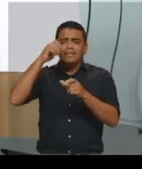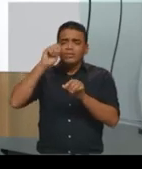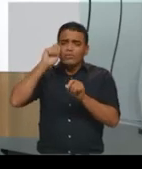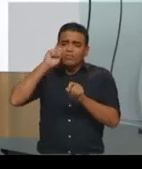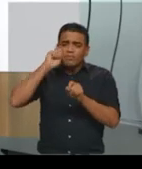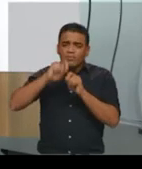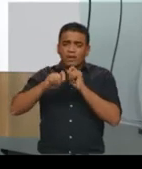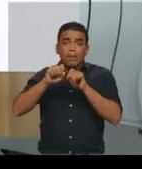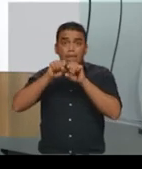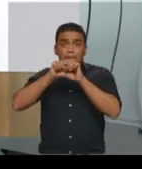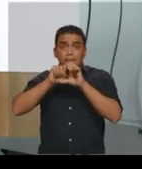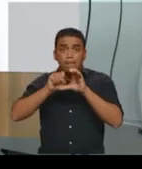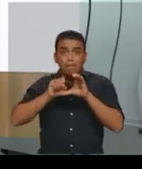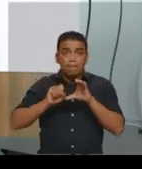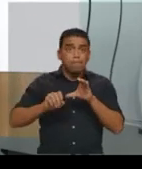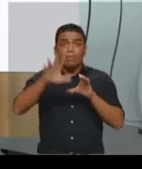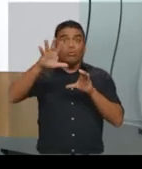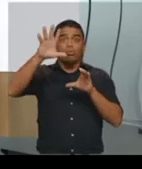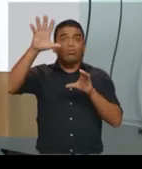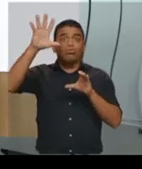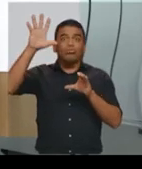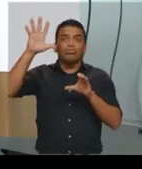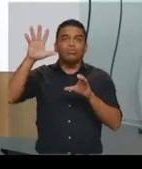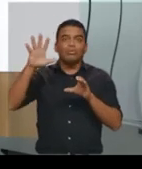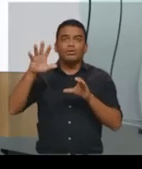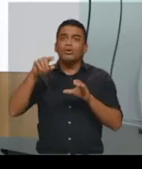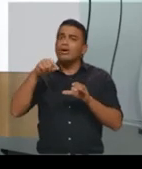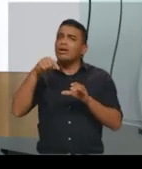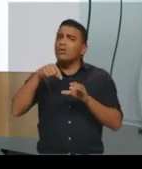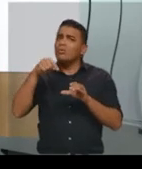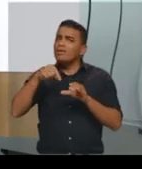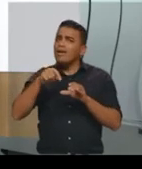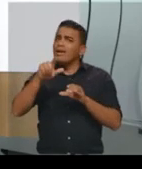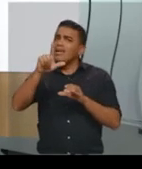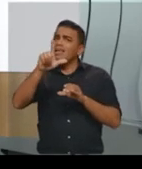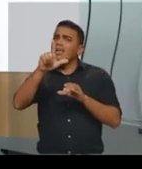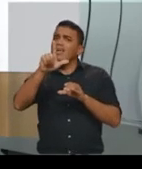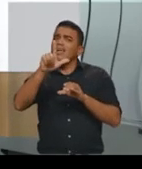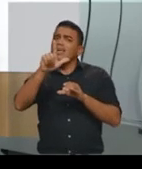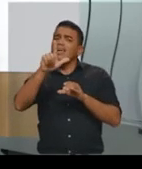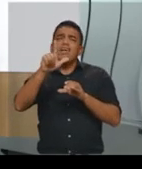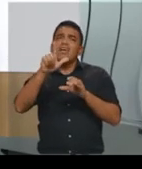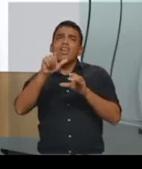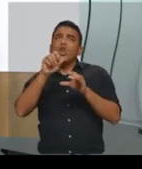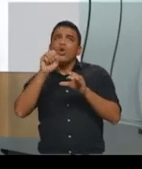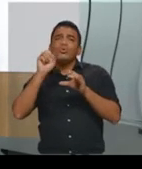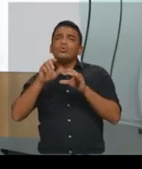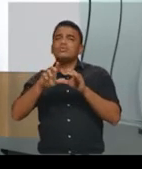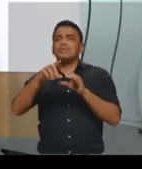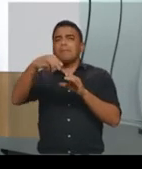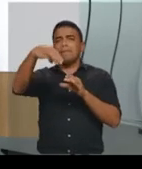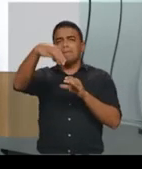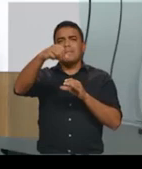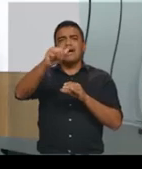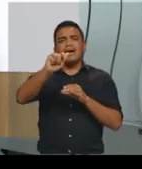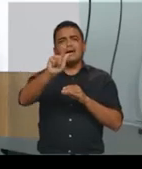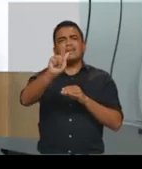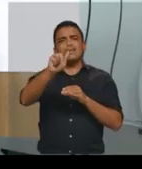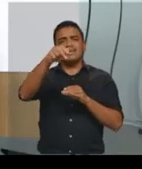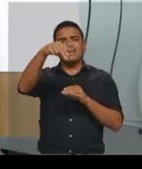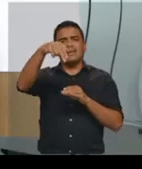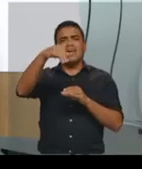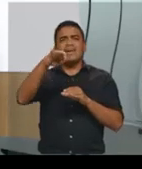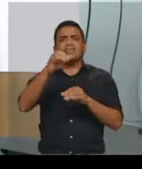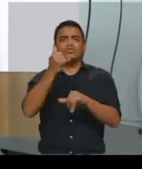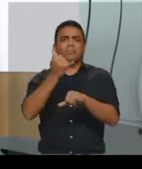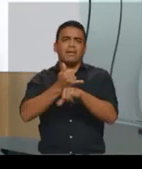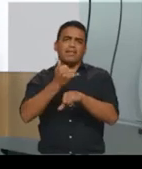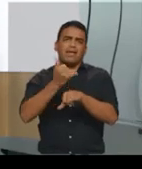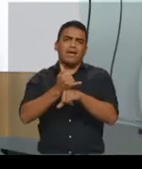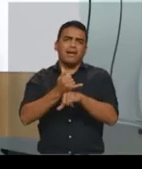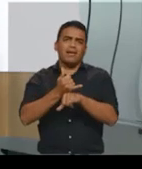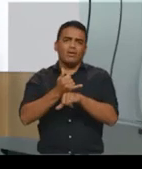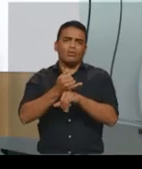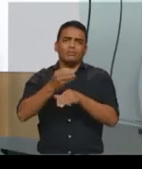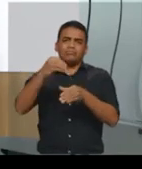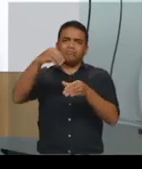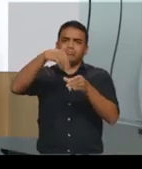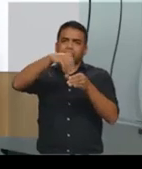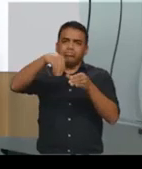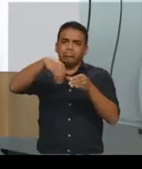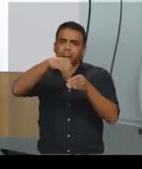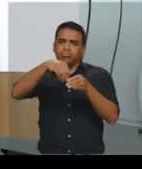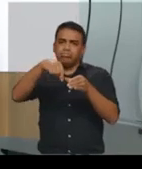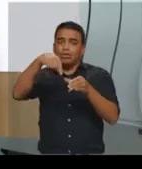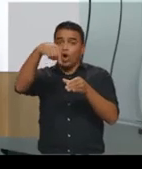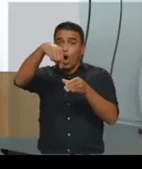fogo e dava aquela luz. O que tinha ali na lâmpada ou naquele pozinho? Era magnésio metálico. Então, eles colocavam,